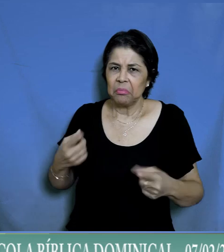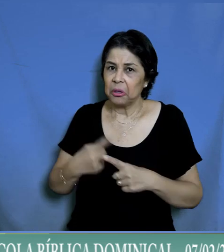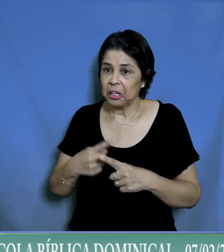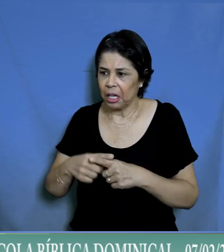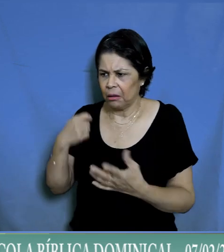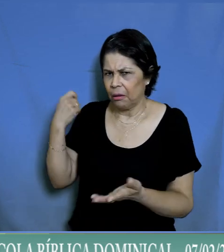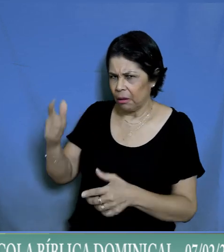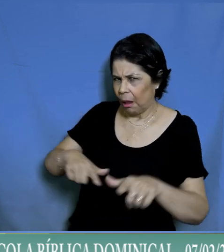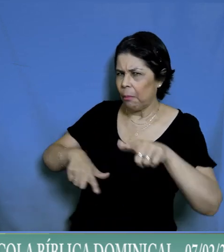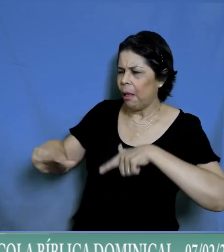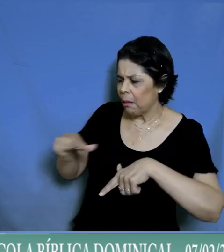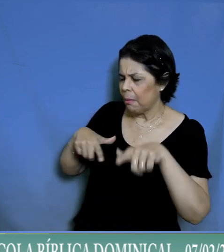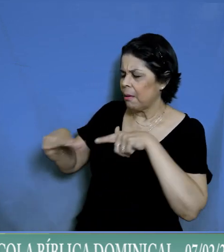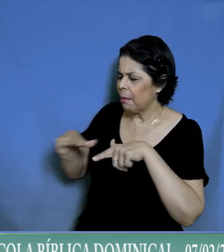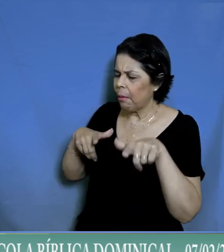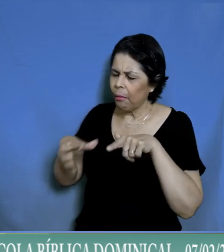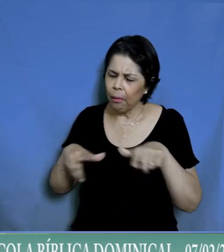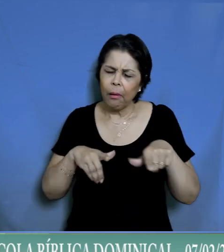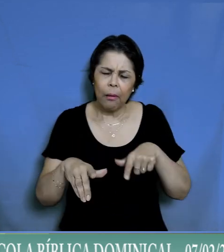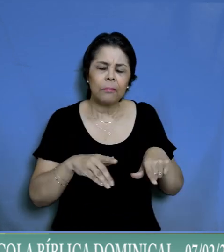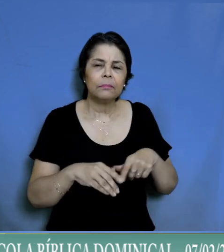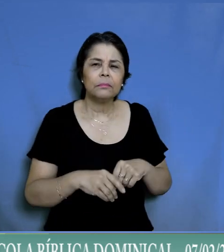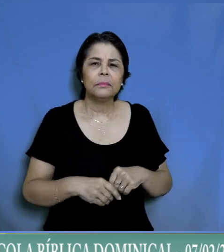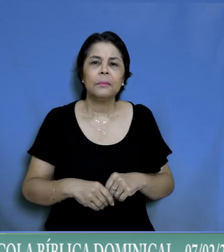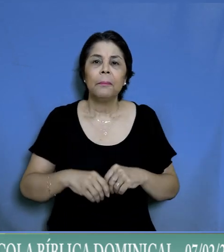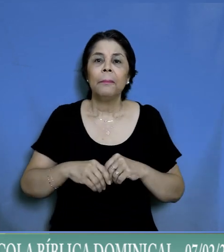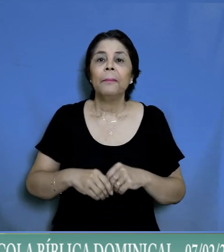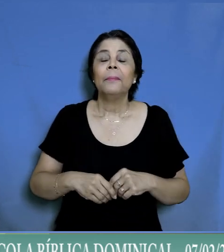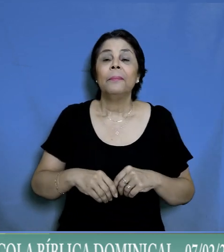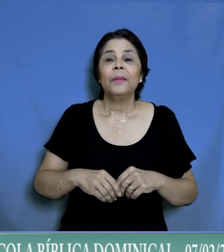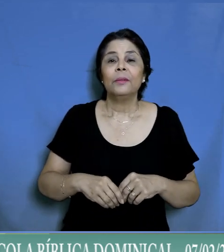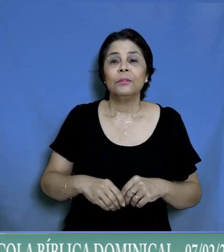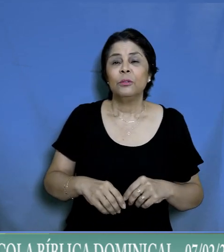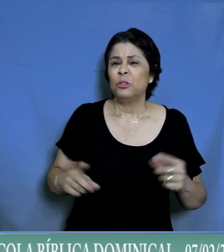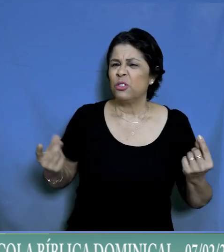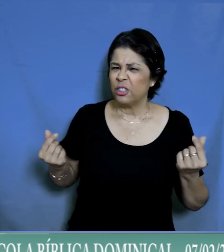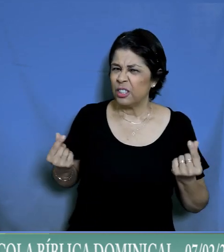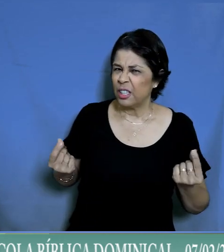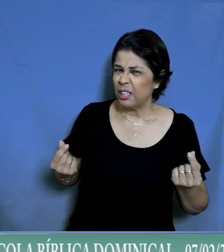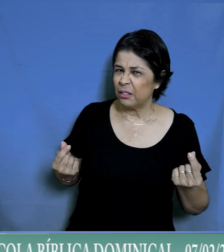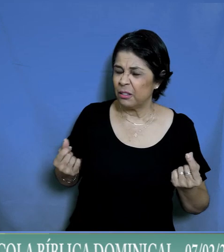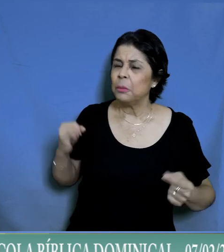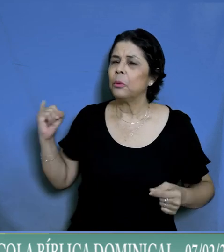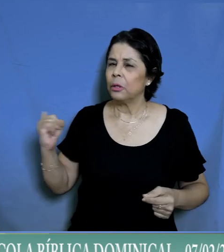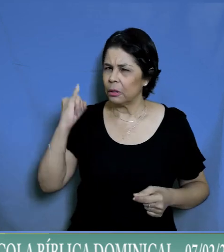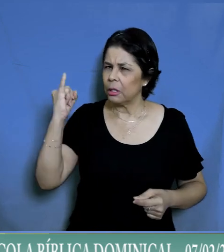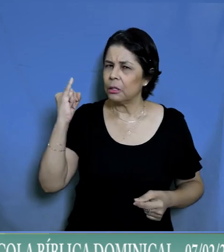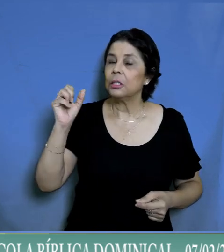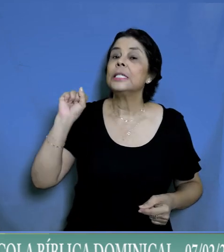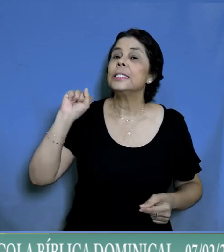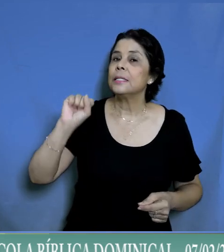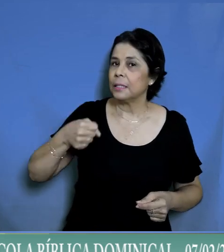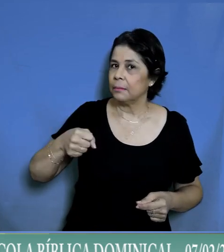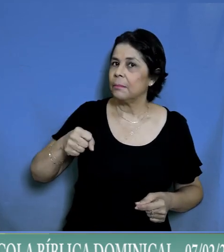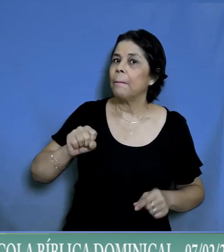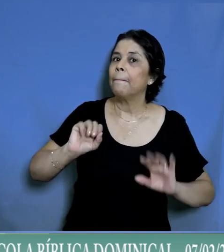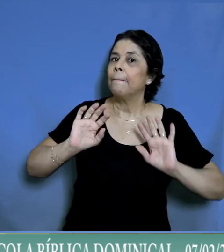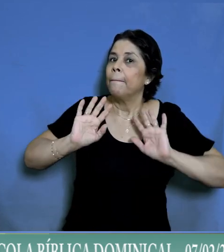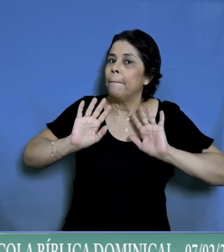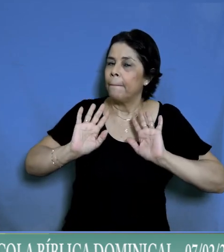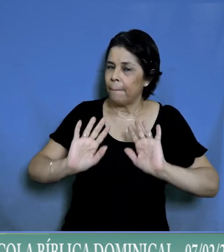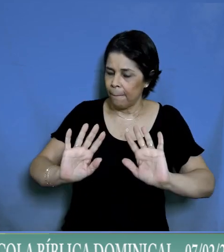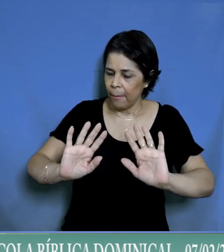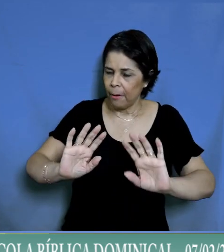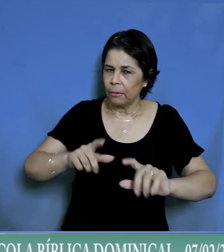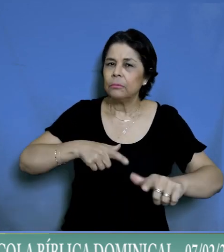foi um corregente. Adão foi um CEO, foi um executivo de Deus.